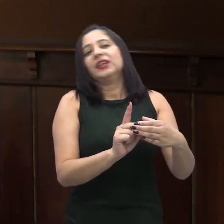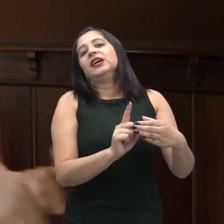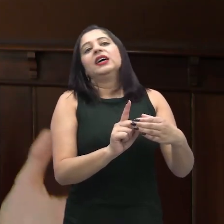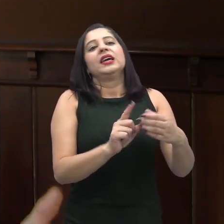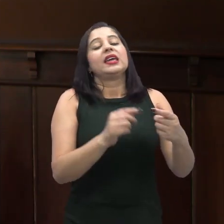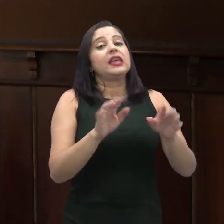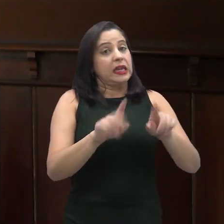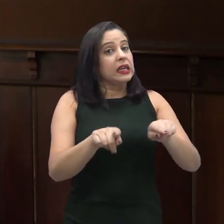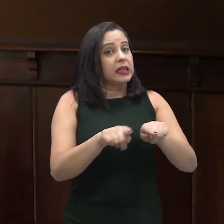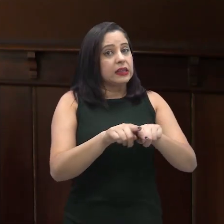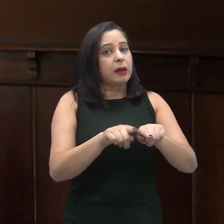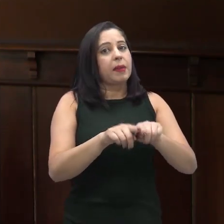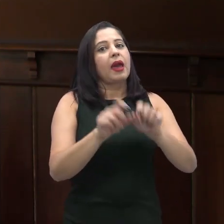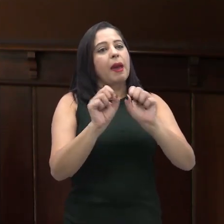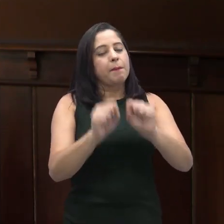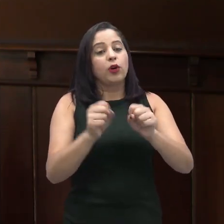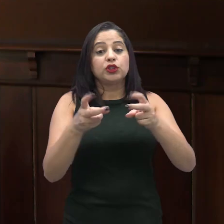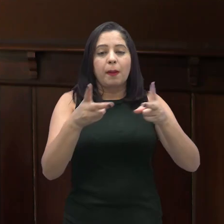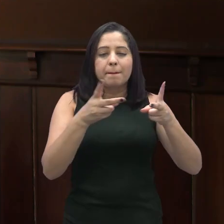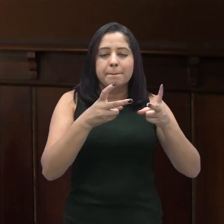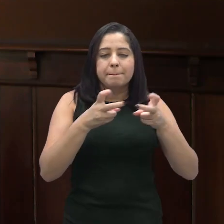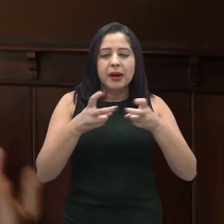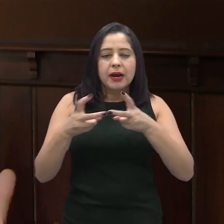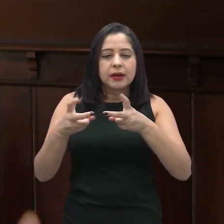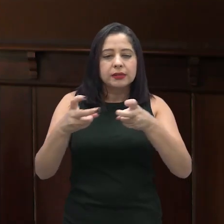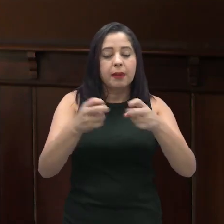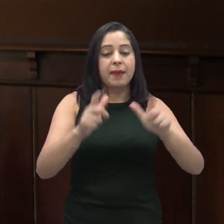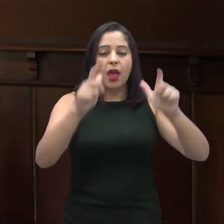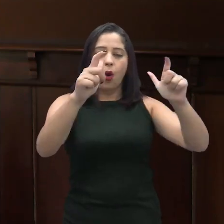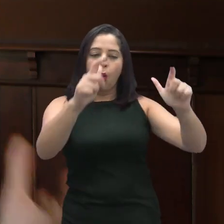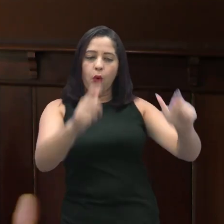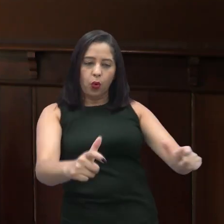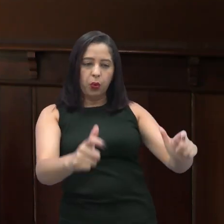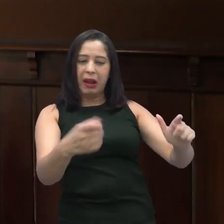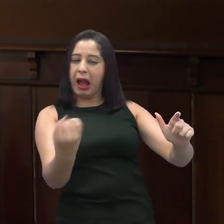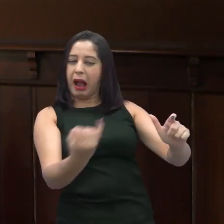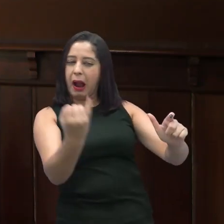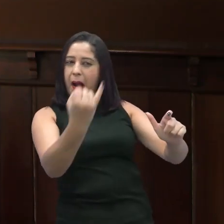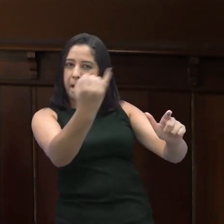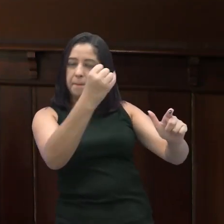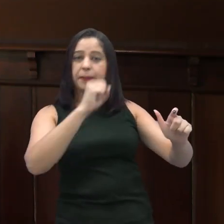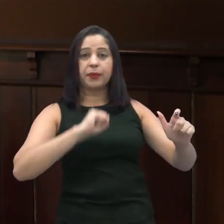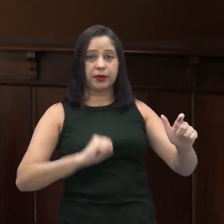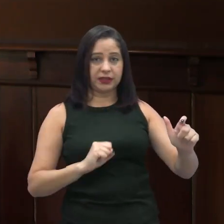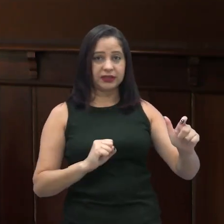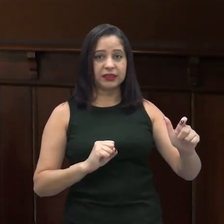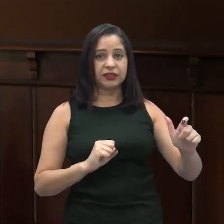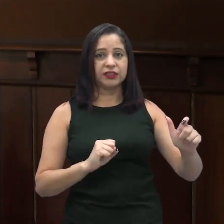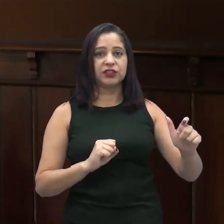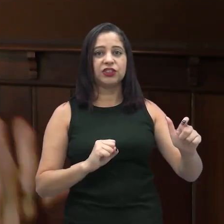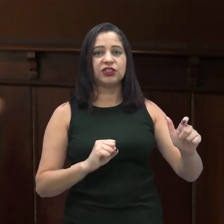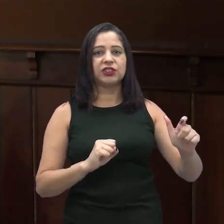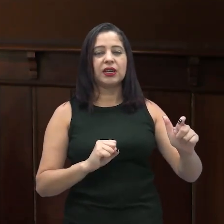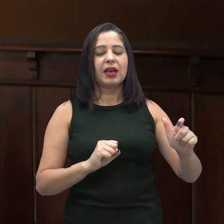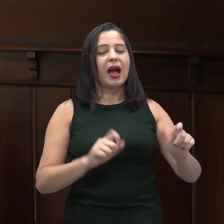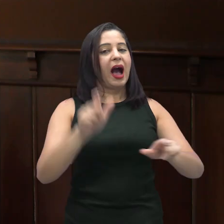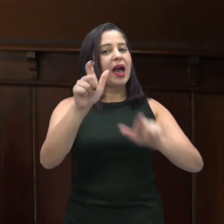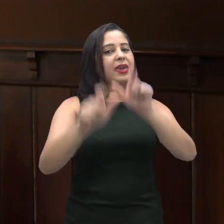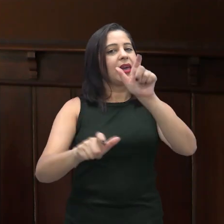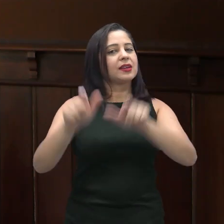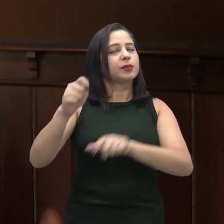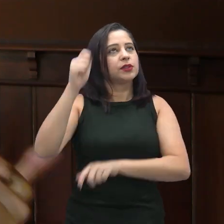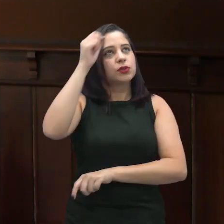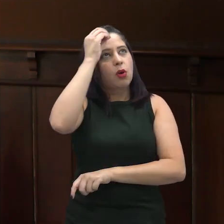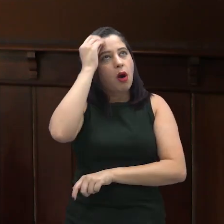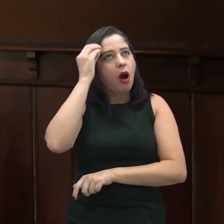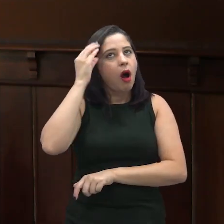coisas importantes no seu território, né? Os seus patrimônios materiais e imateriais, e a partir daí